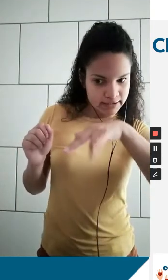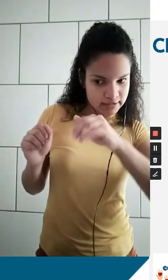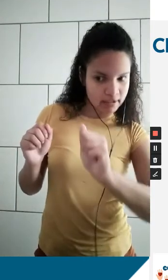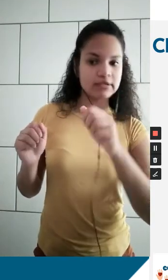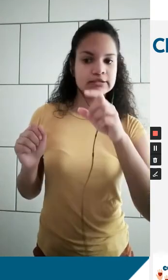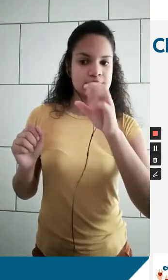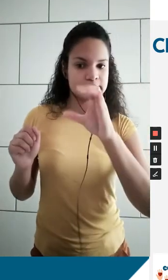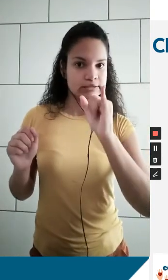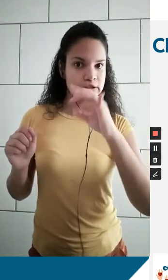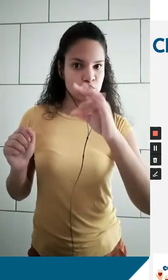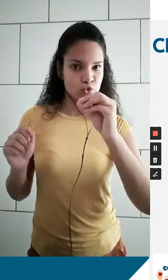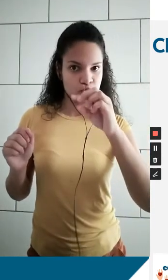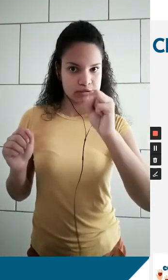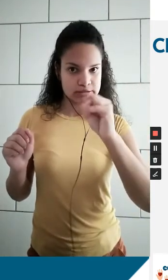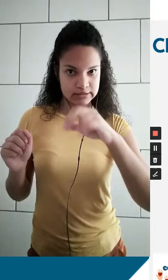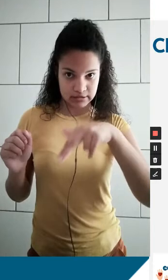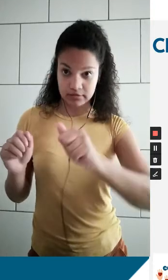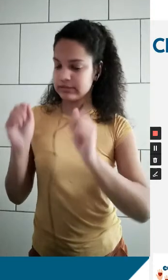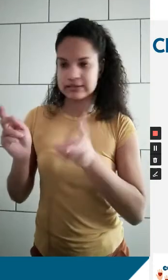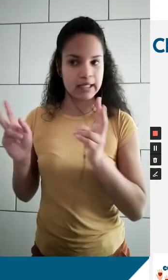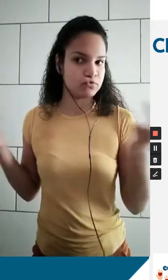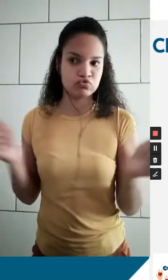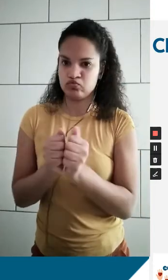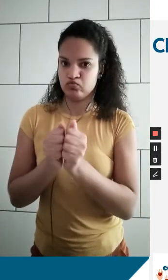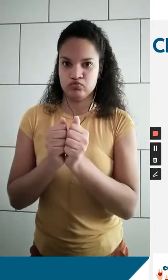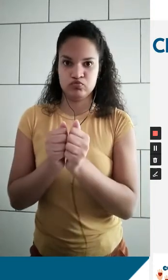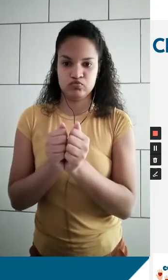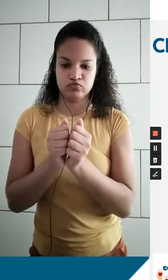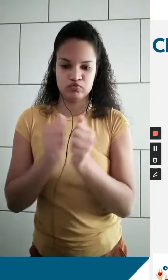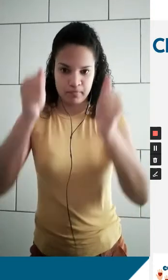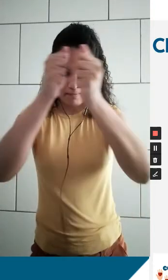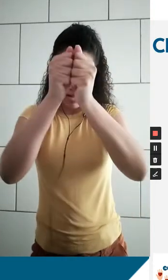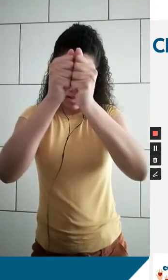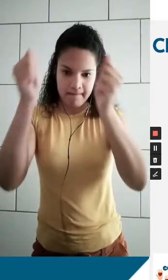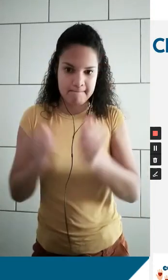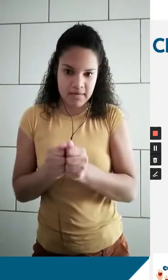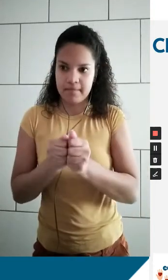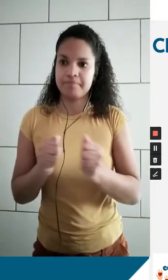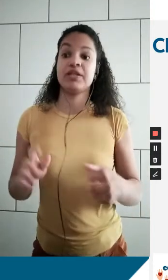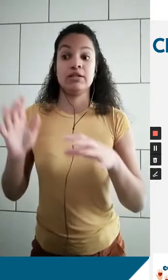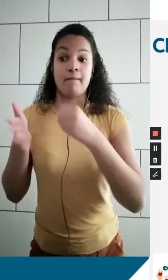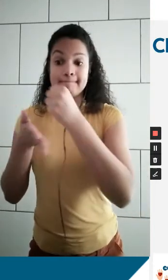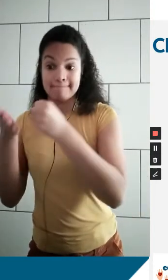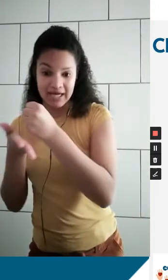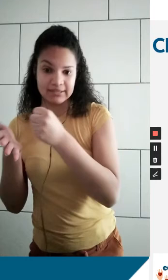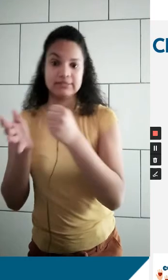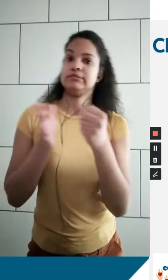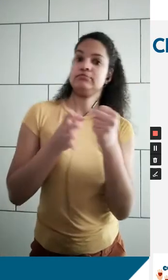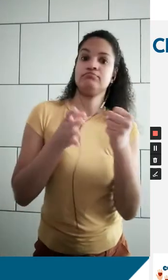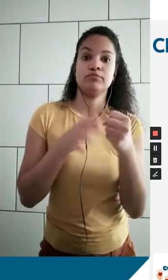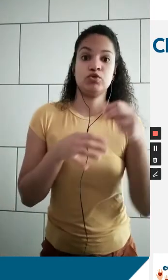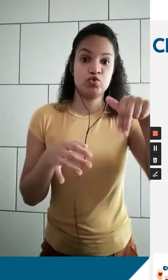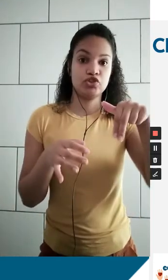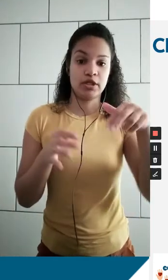Então, a formação dessa dupla hélice ocorre sempre com esse pareamento específico de uma base nitrogenada,